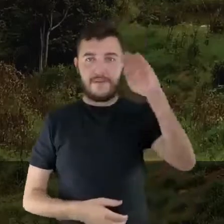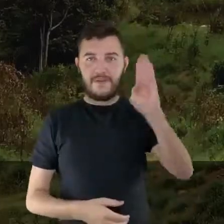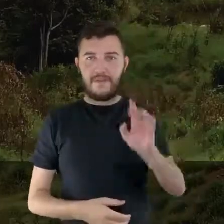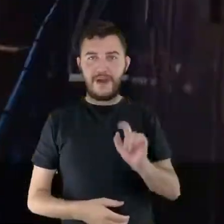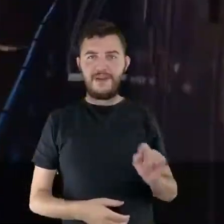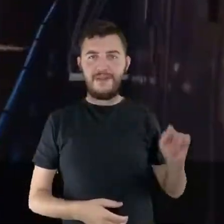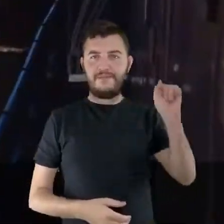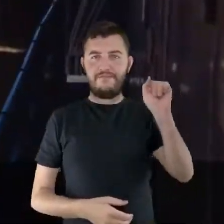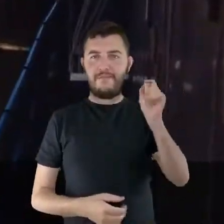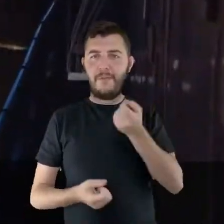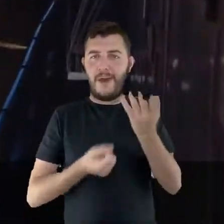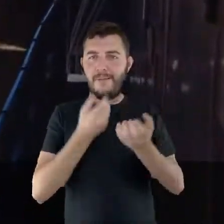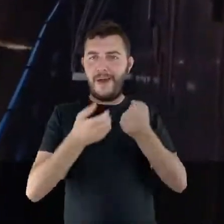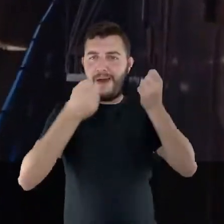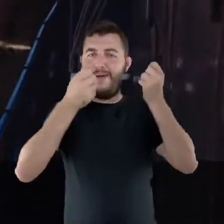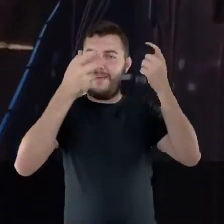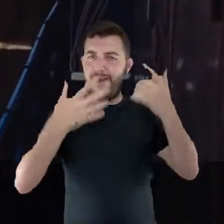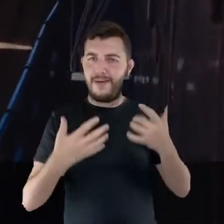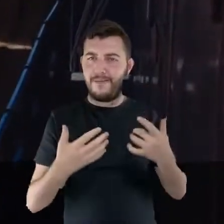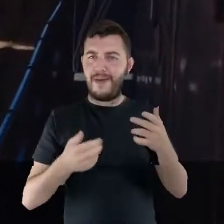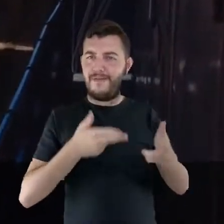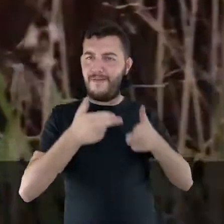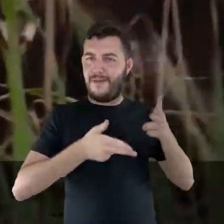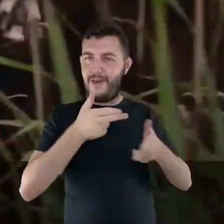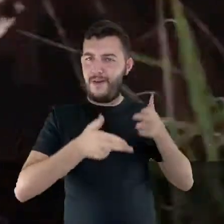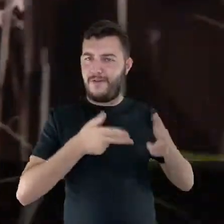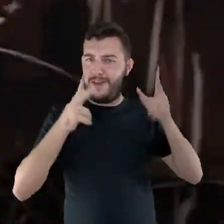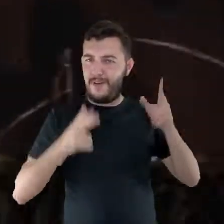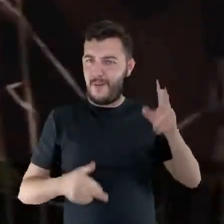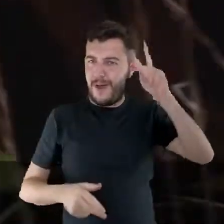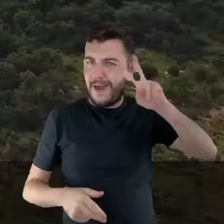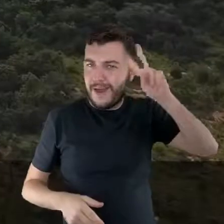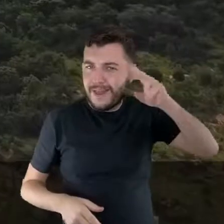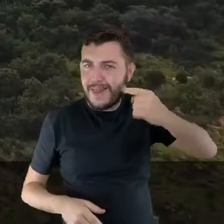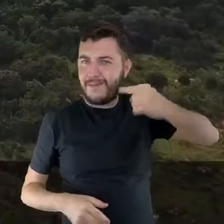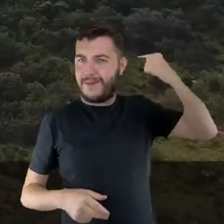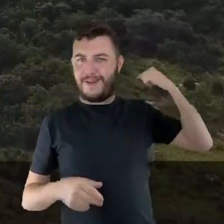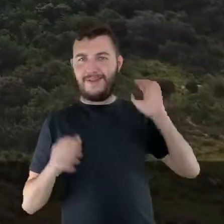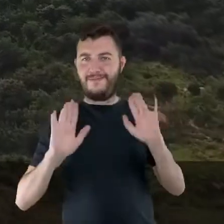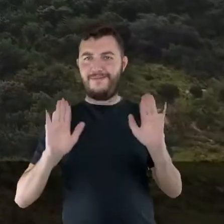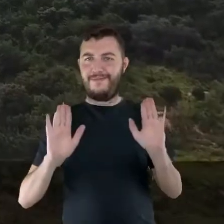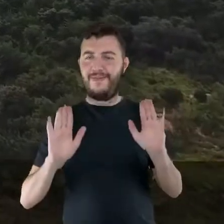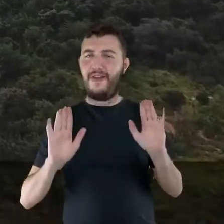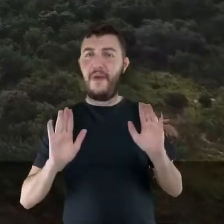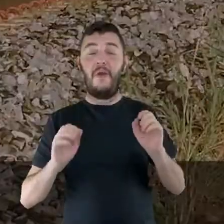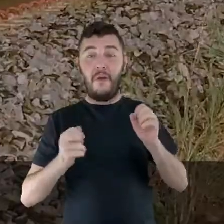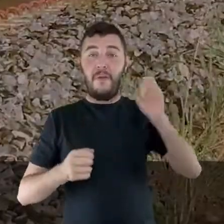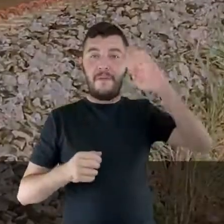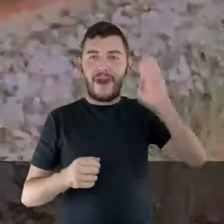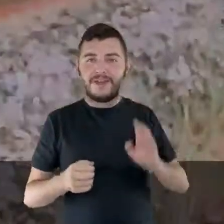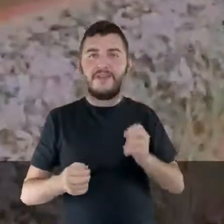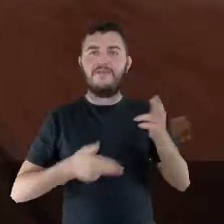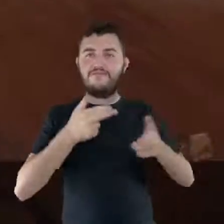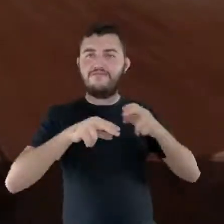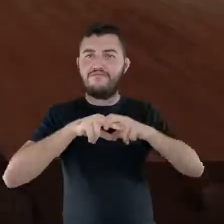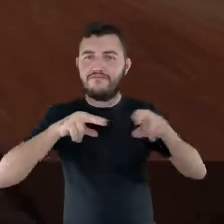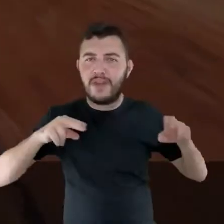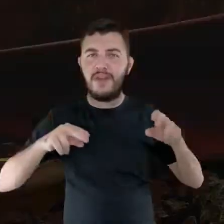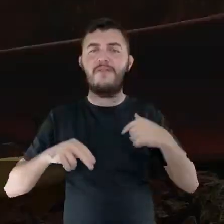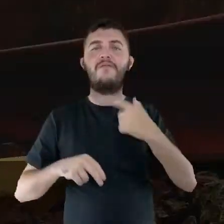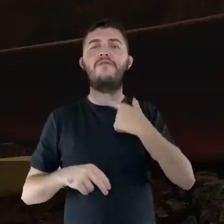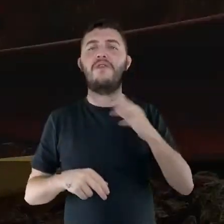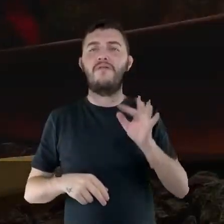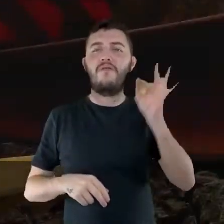O brasileiro não precisa mais falar sobre as ferrovias como uma lembrança. Um Brasil ligado por trilhos não será mais um desejo